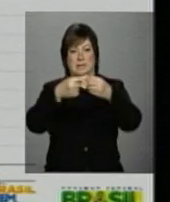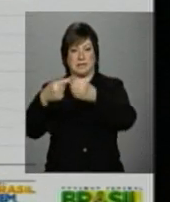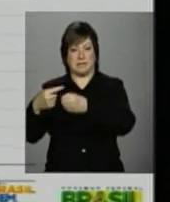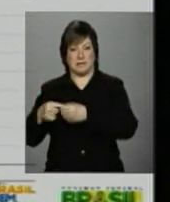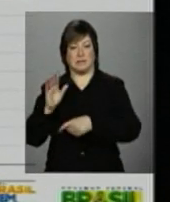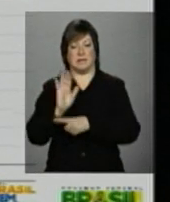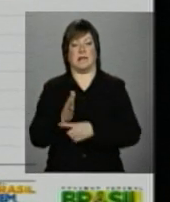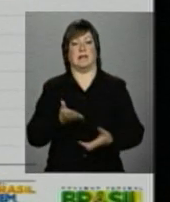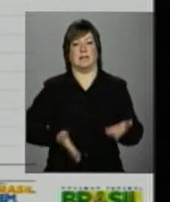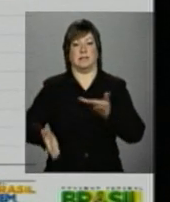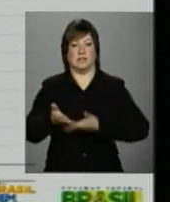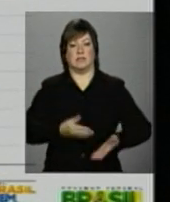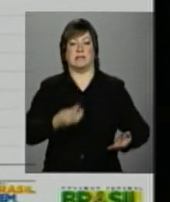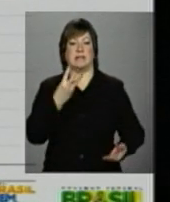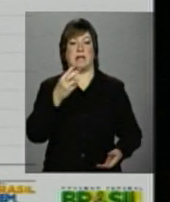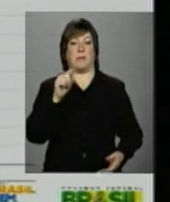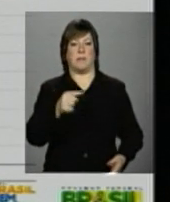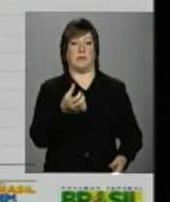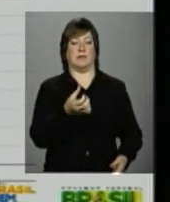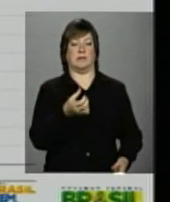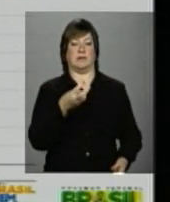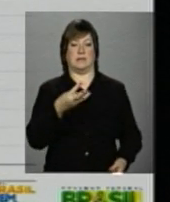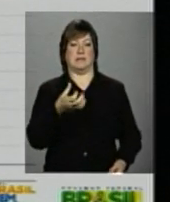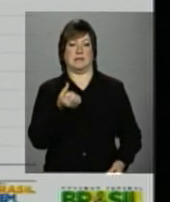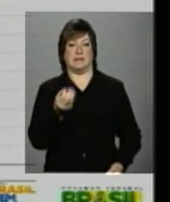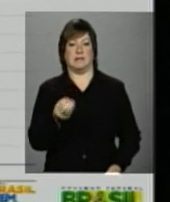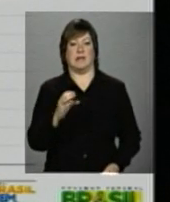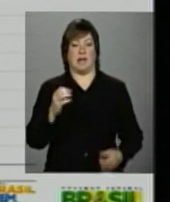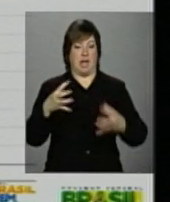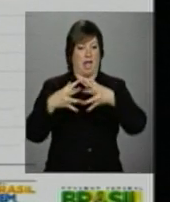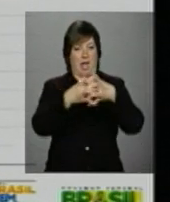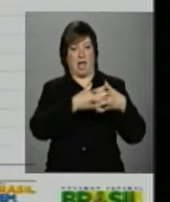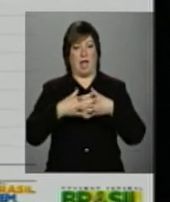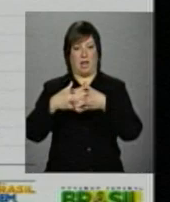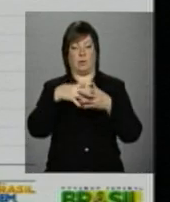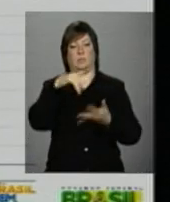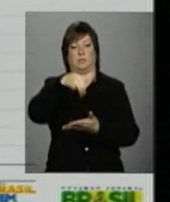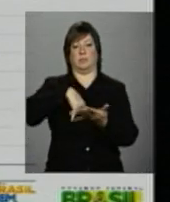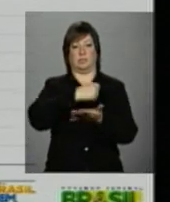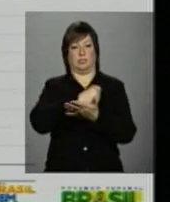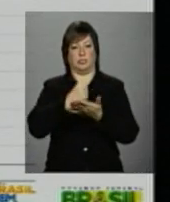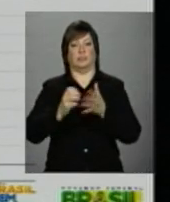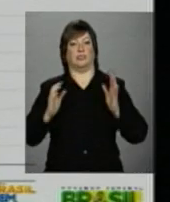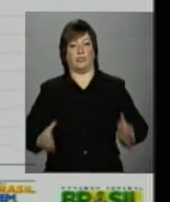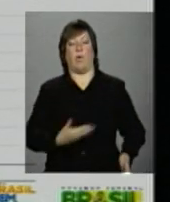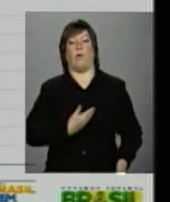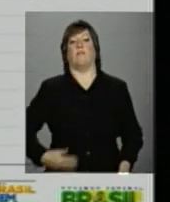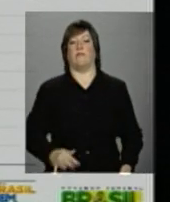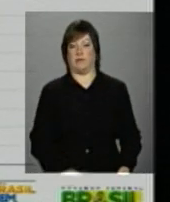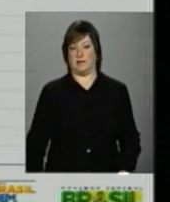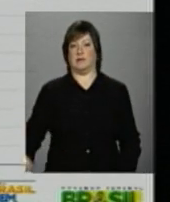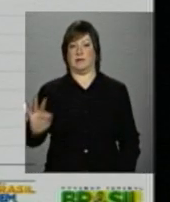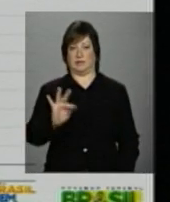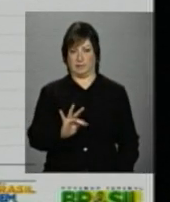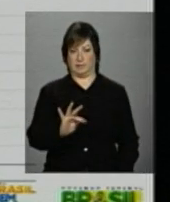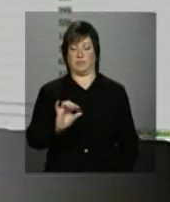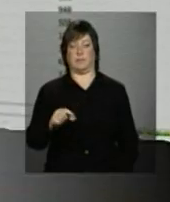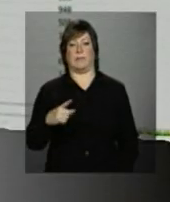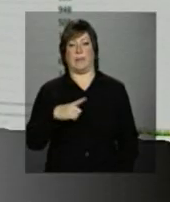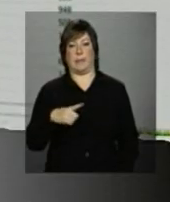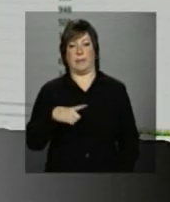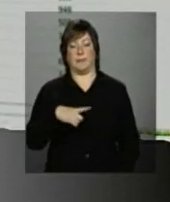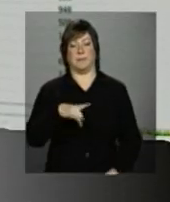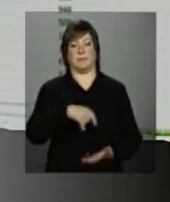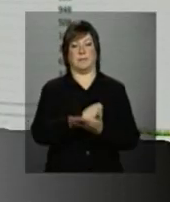atendidos 3.360 carros pipas contratados pelo governo federal aa o que nós temos contratado